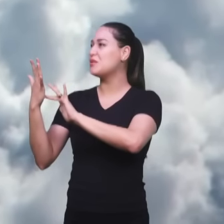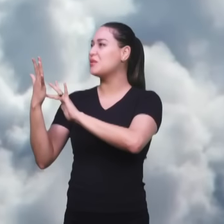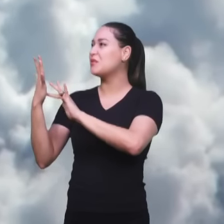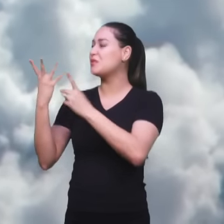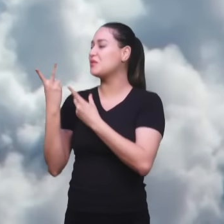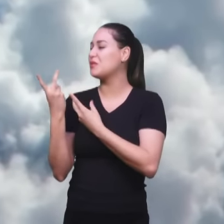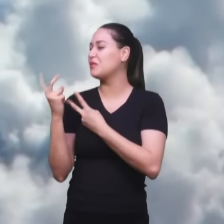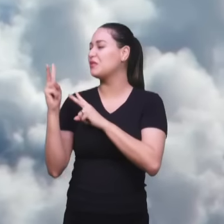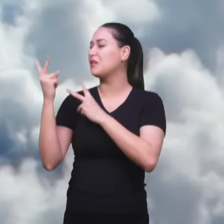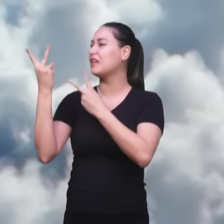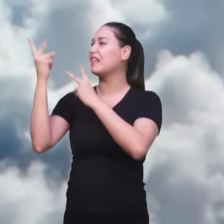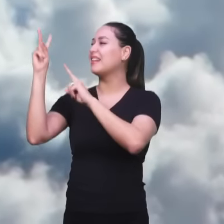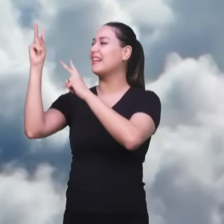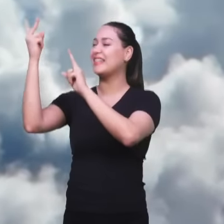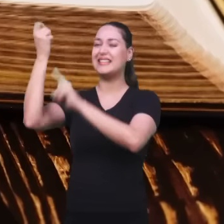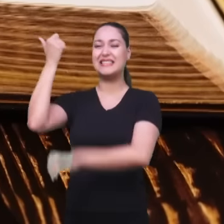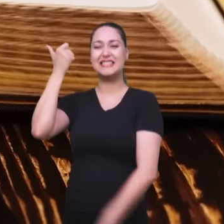Conhecei